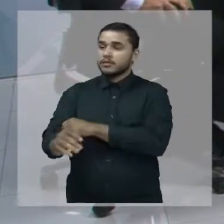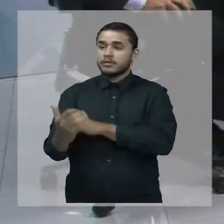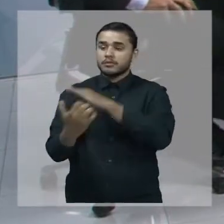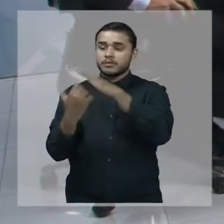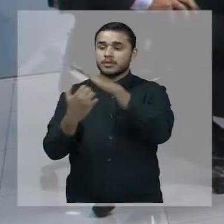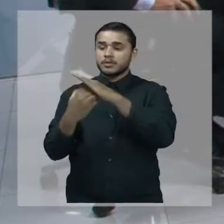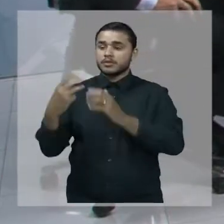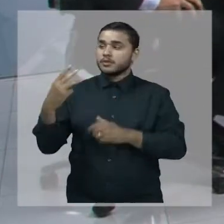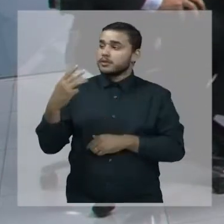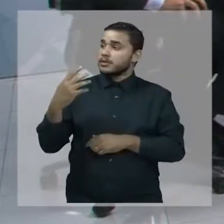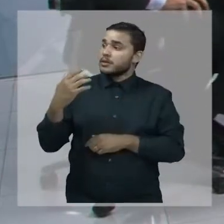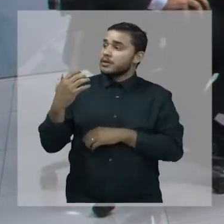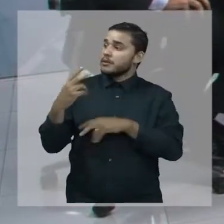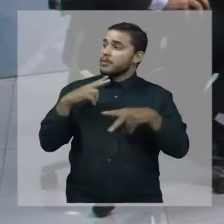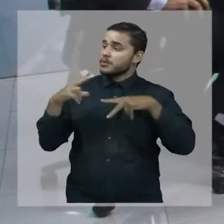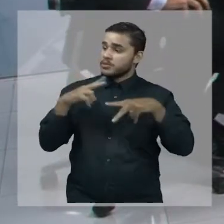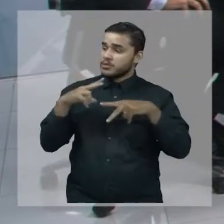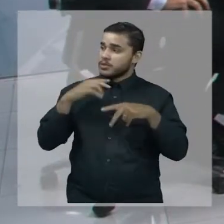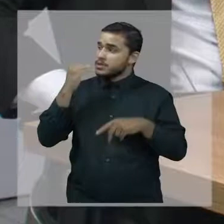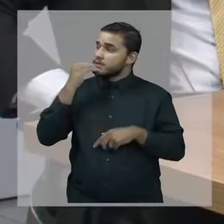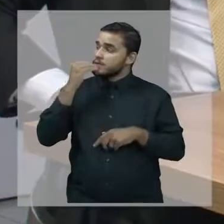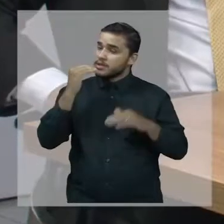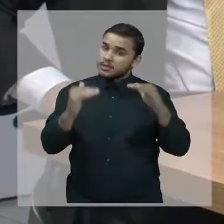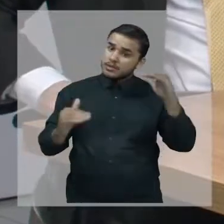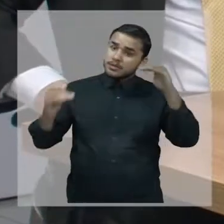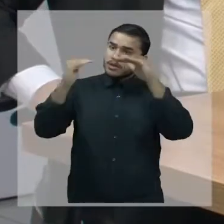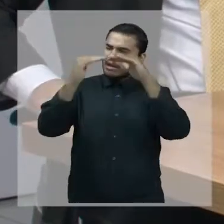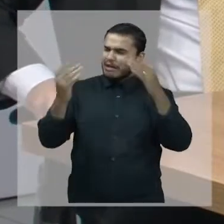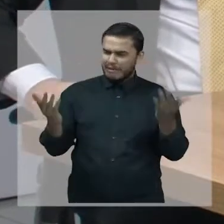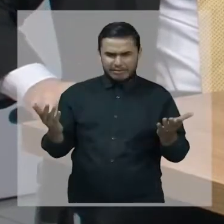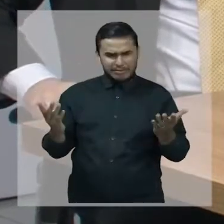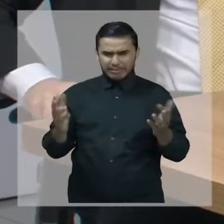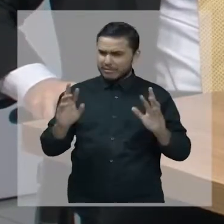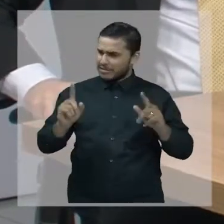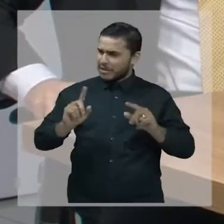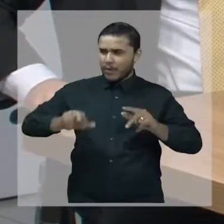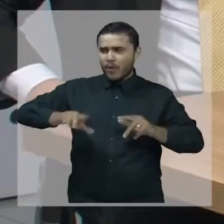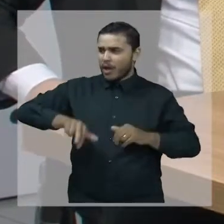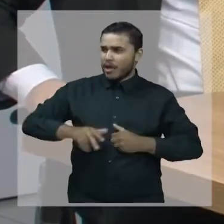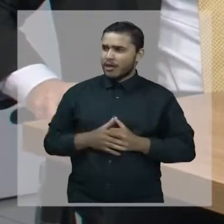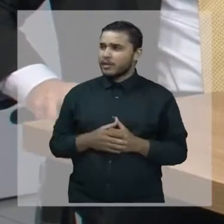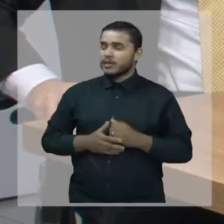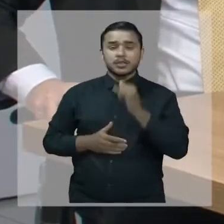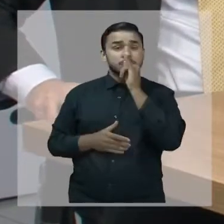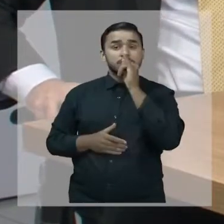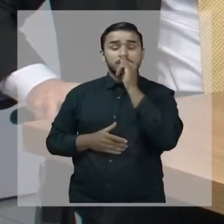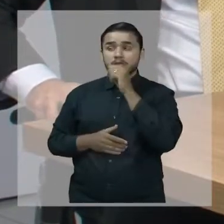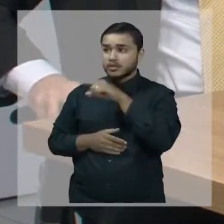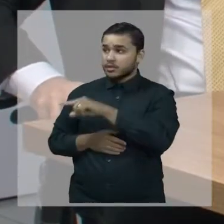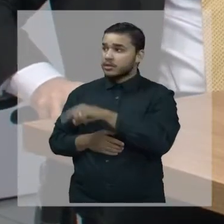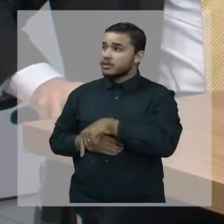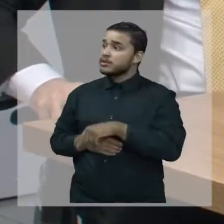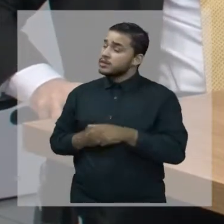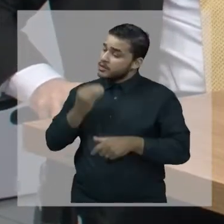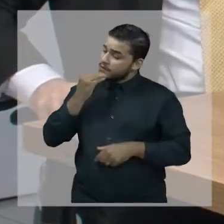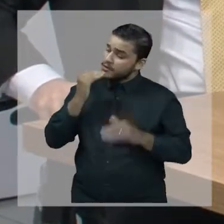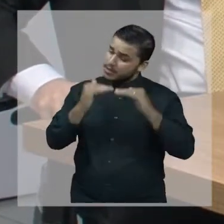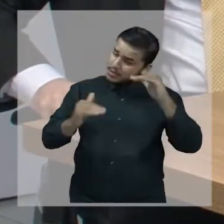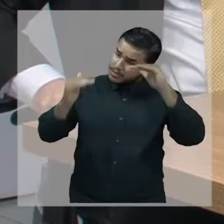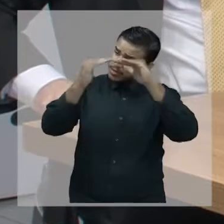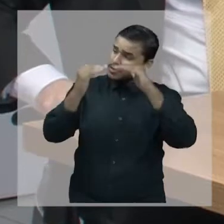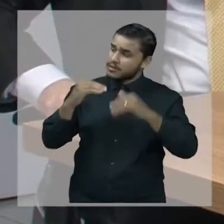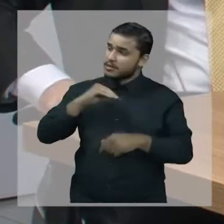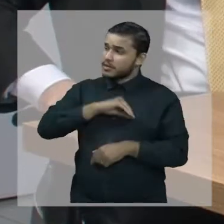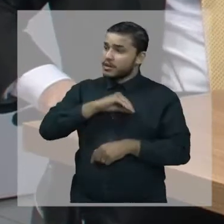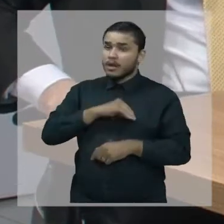O servidor público vive no outro planeta. O Brasil, o que é que acontece? O ministro Paulo Guedes está querendo fazer uma coisa interessante. No mundo inteiro,